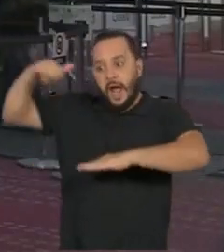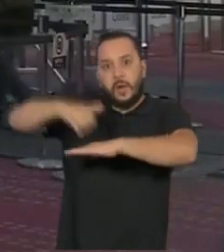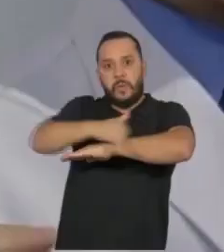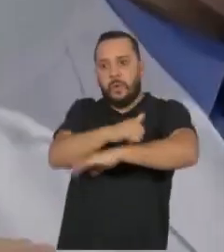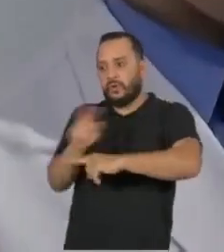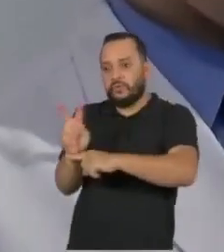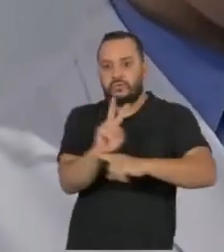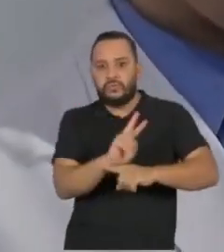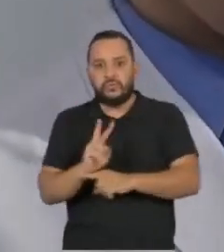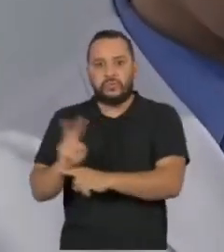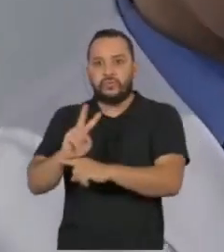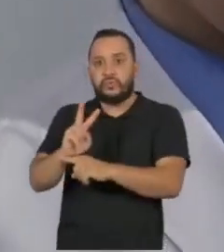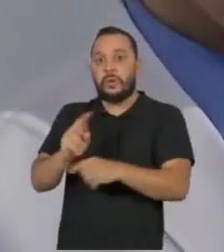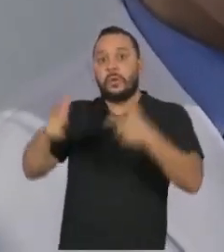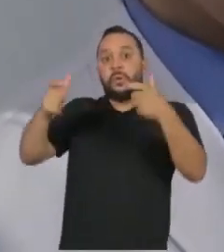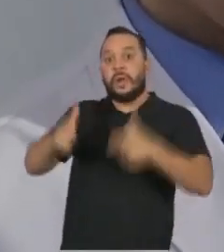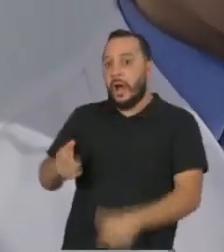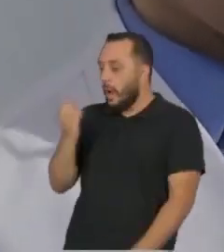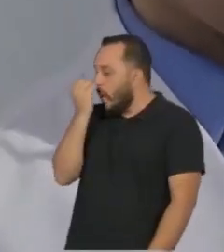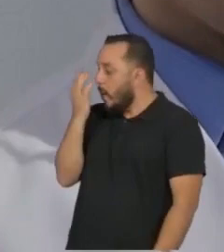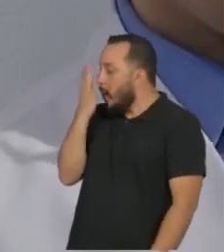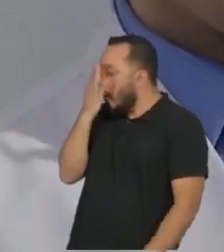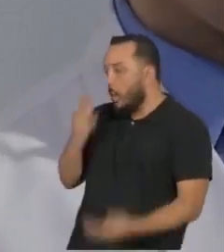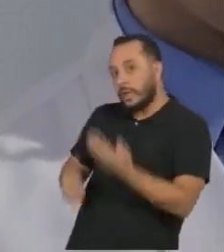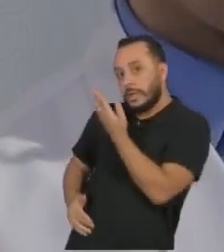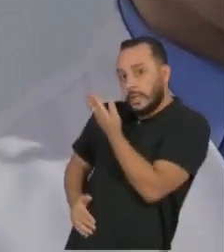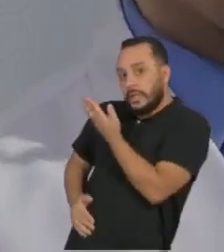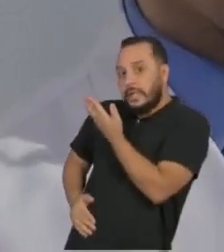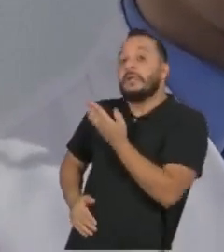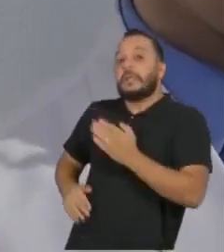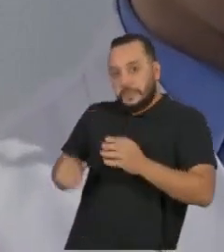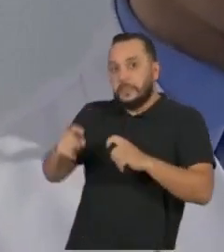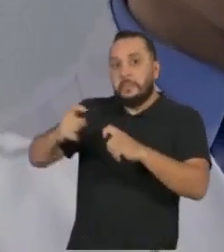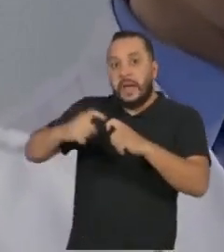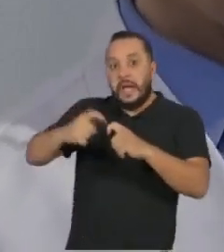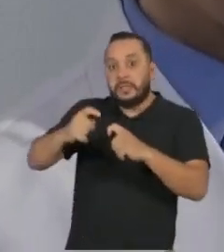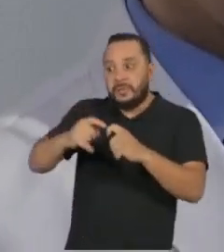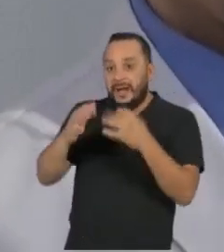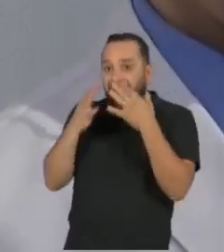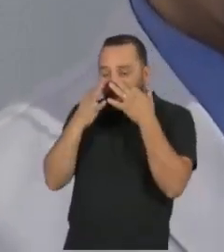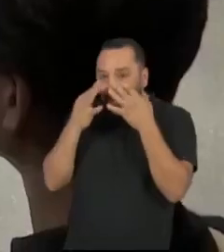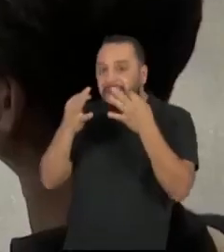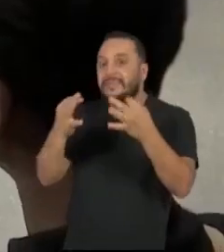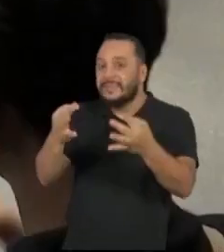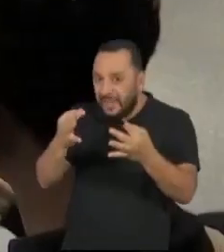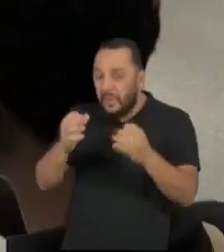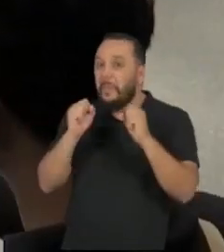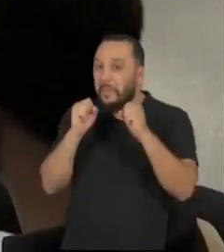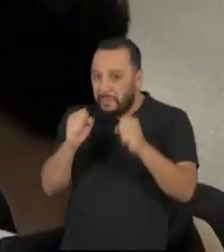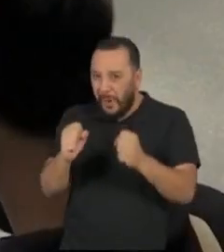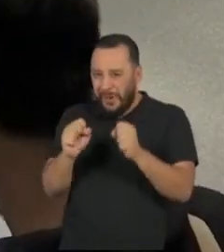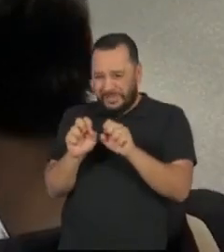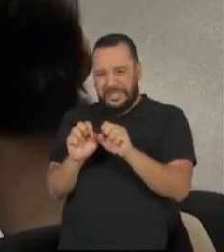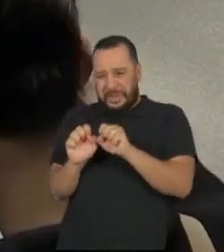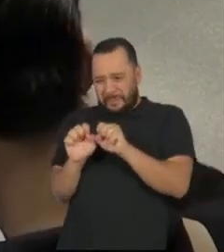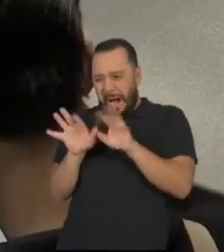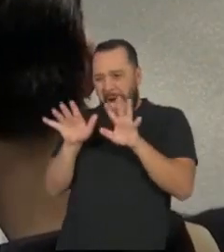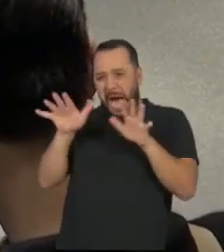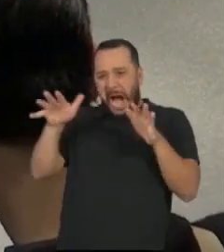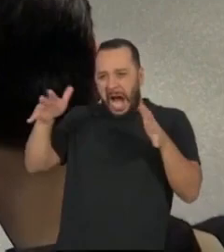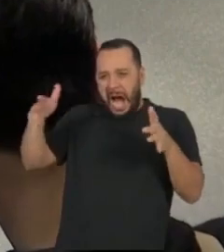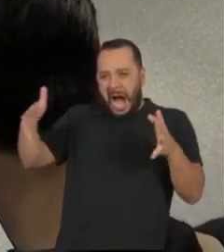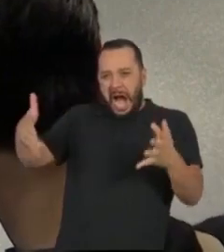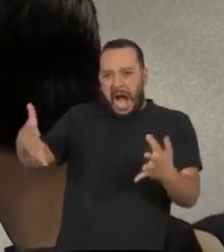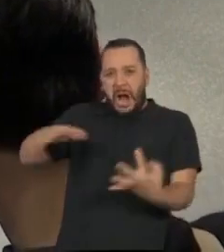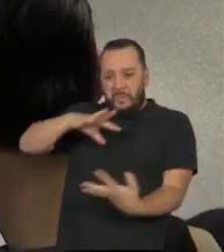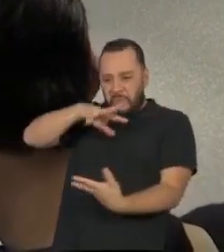em Hong Kong, os cientistas alertam para o risco de uma superepidemia. Eles afirmam que mais de 1.300 pessoas já